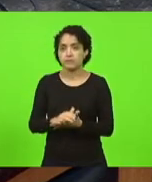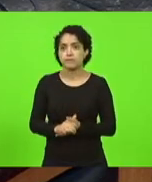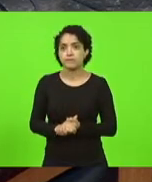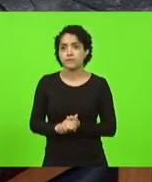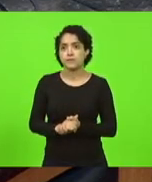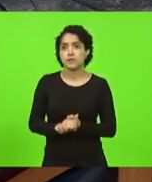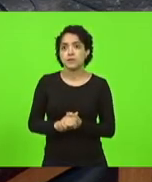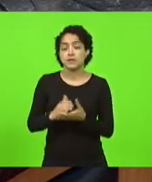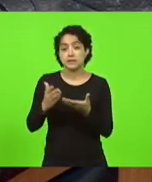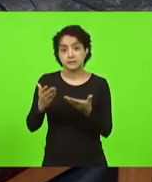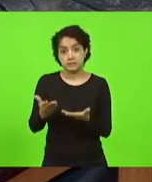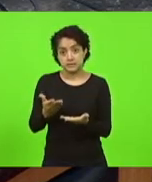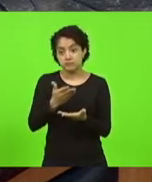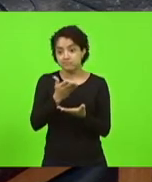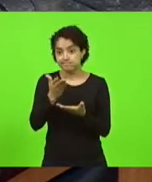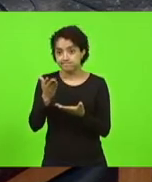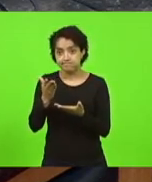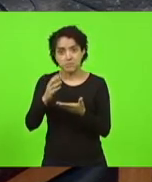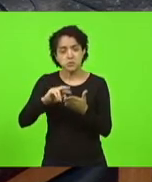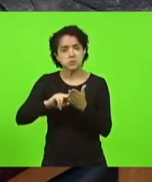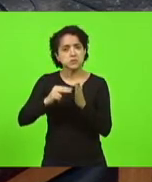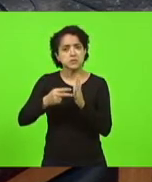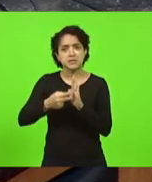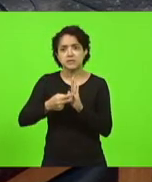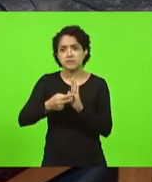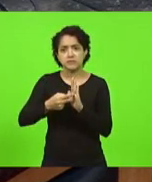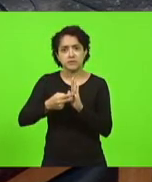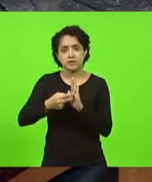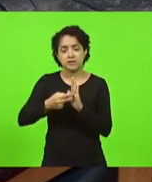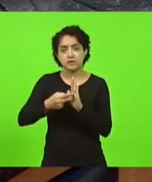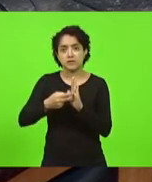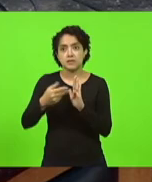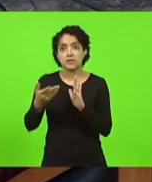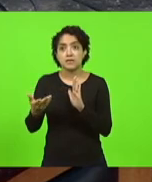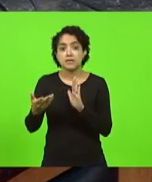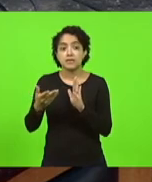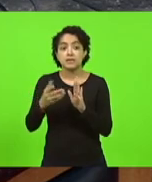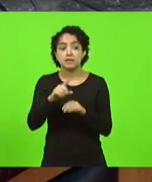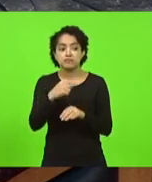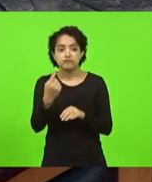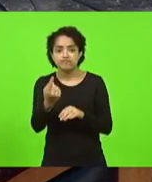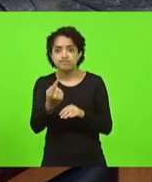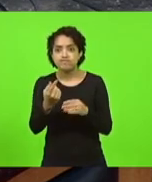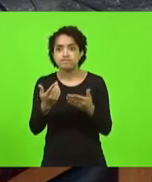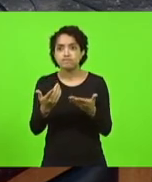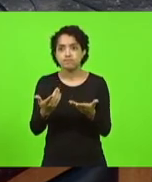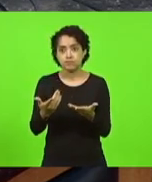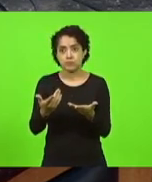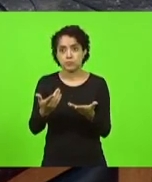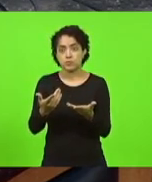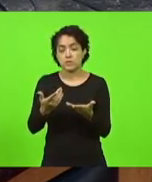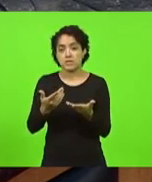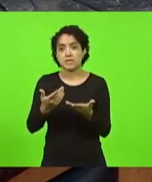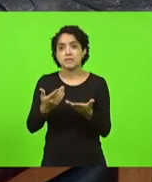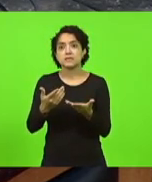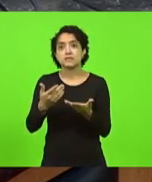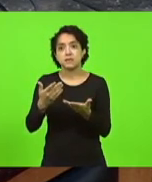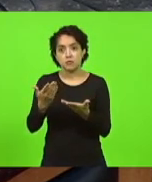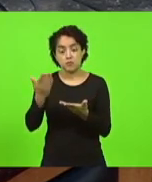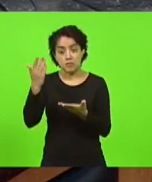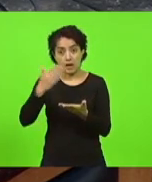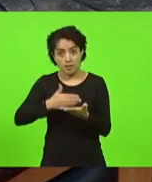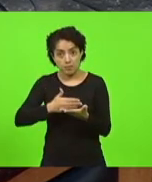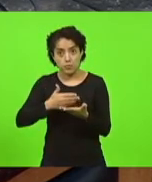Isto, colegas, não significa, obviamente, que agentes públicos estão autorizados a